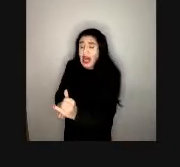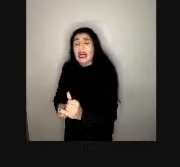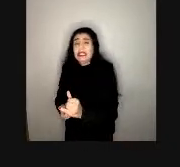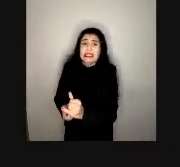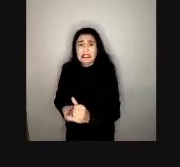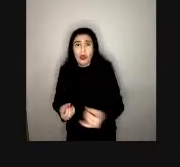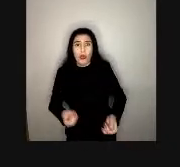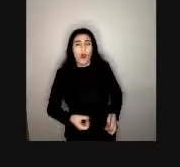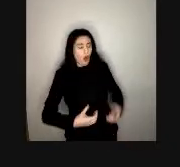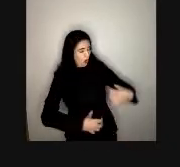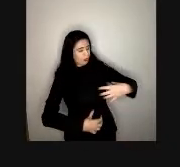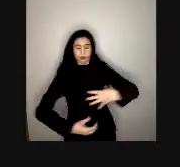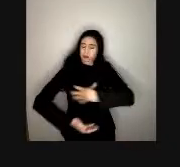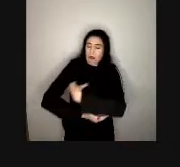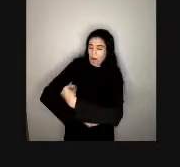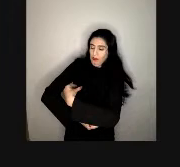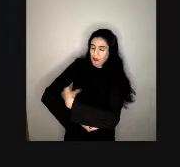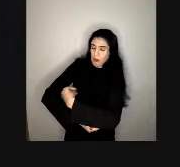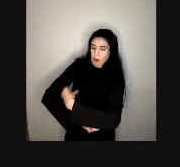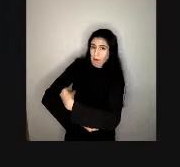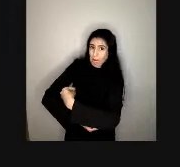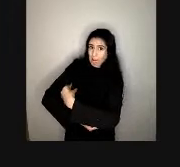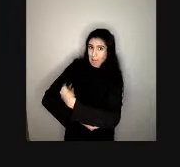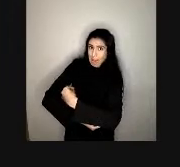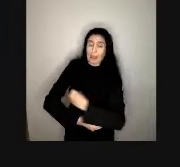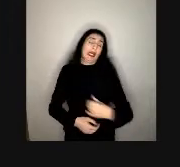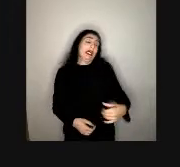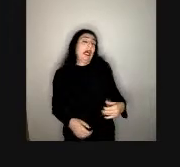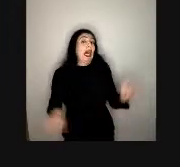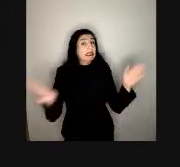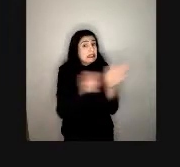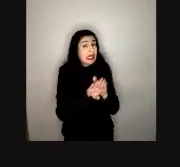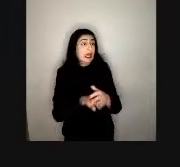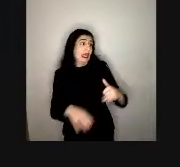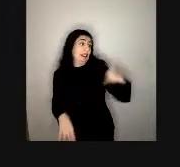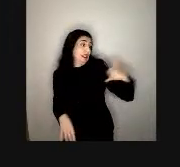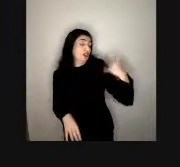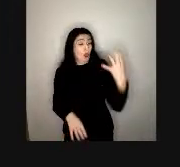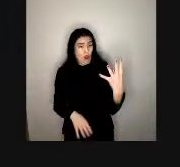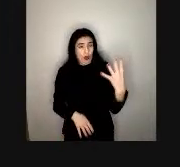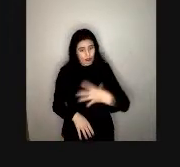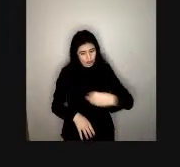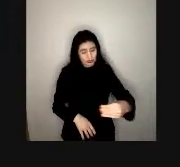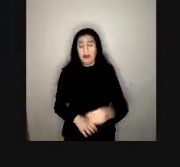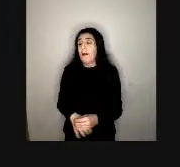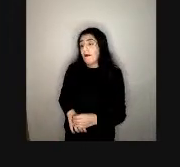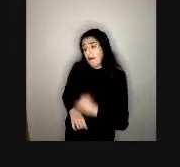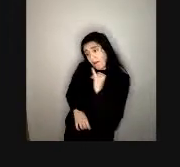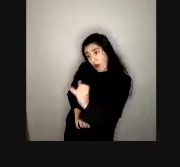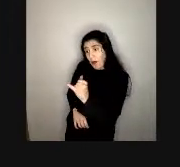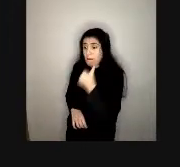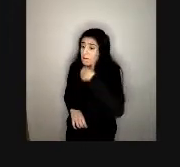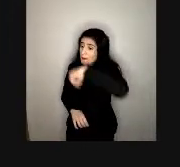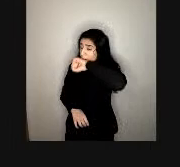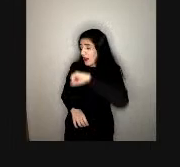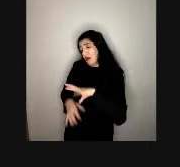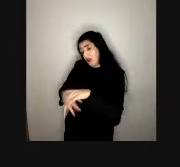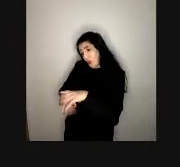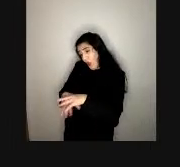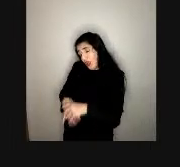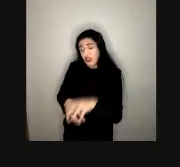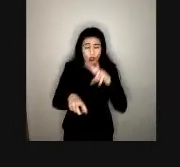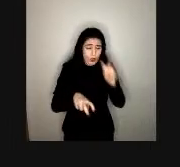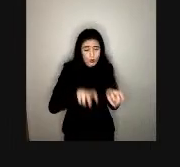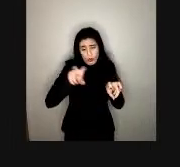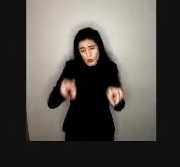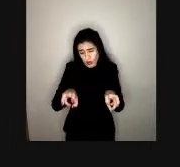a filhinha até os 4 anos de idade. E ela falou assim, olha, a mamãe está doente. botou os dois sentadinhos. O filho